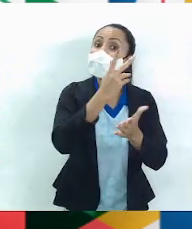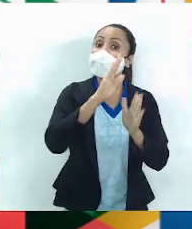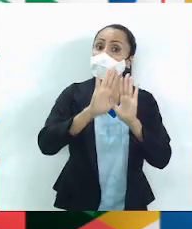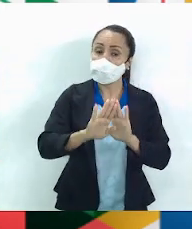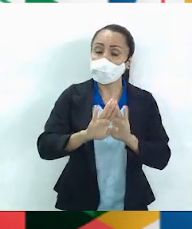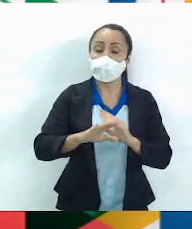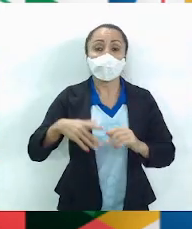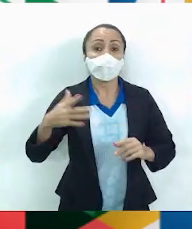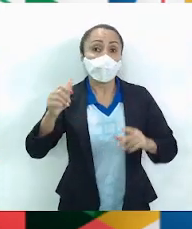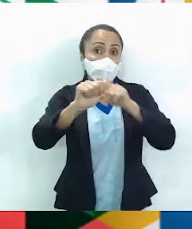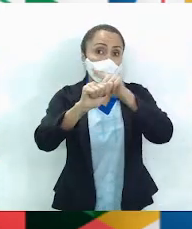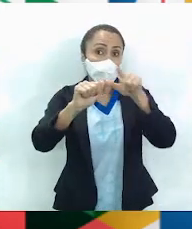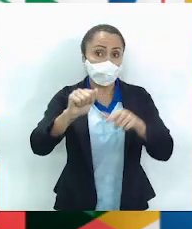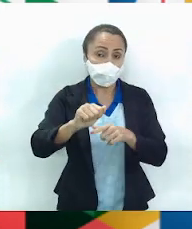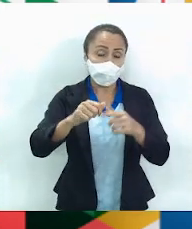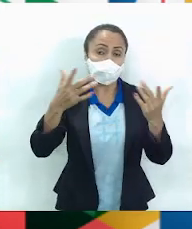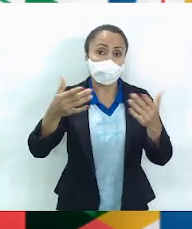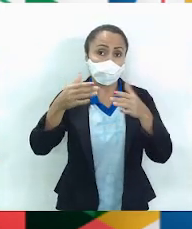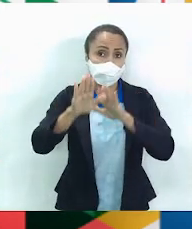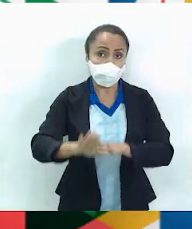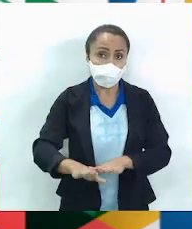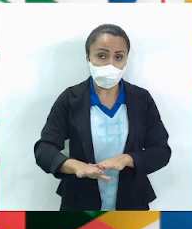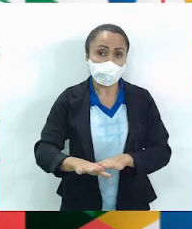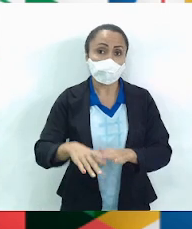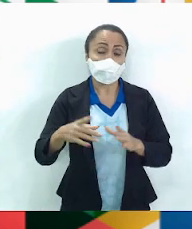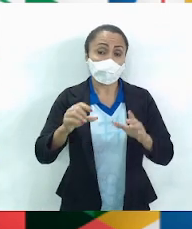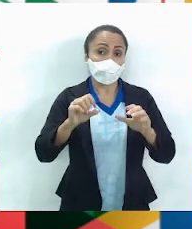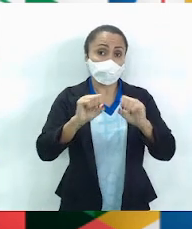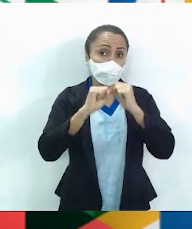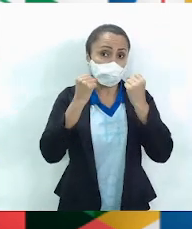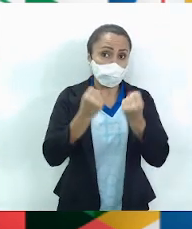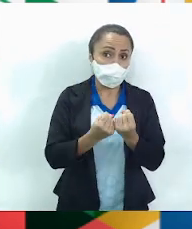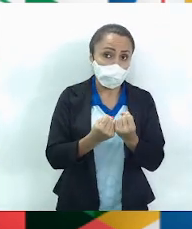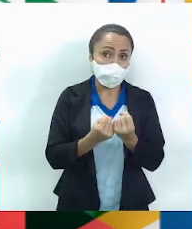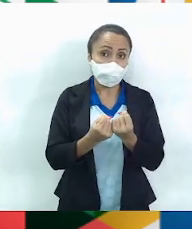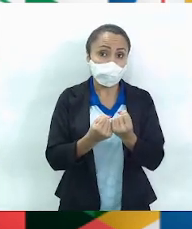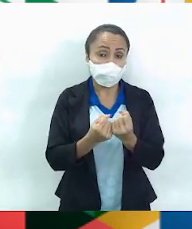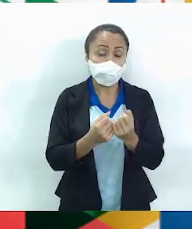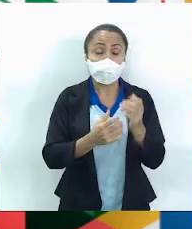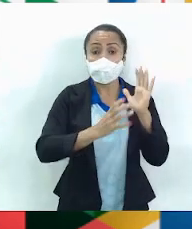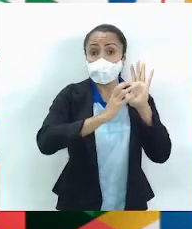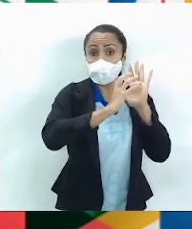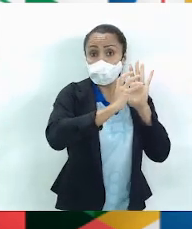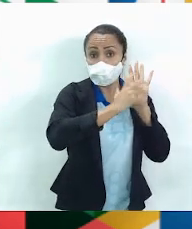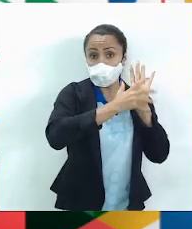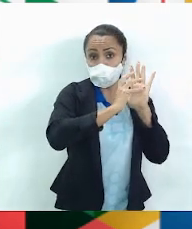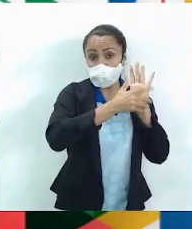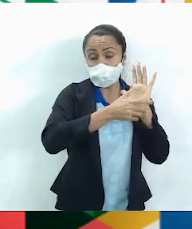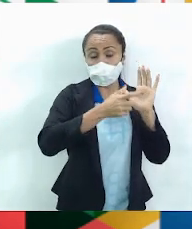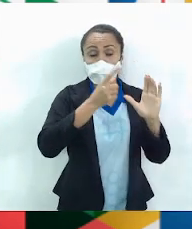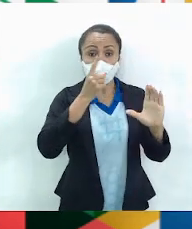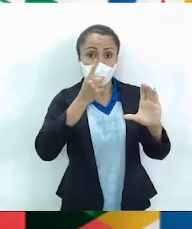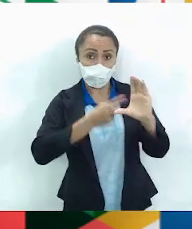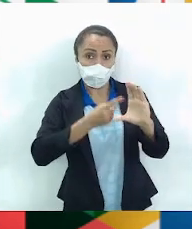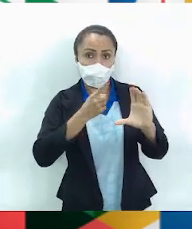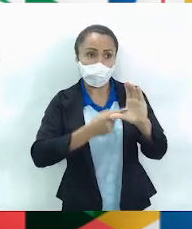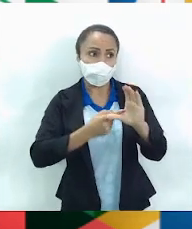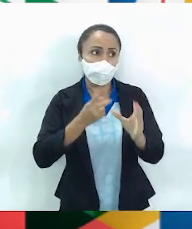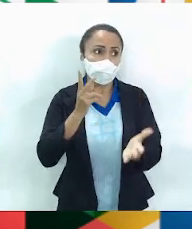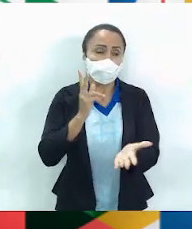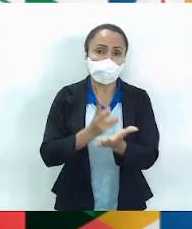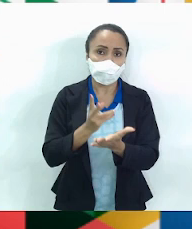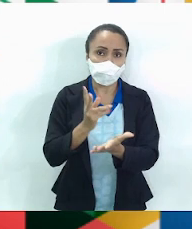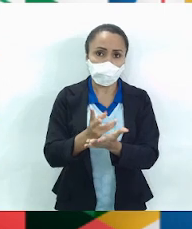a China permanece oficialmente socialista e o Partido Comunista continua